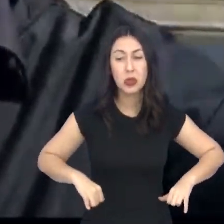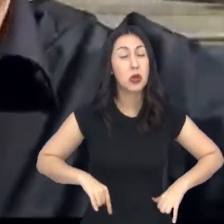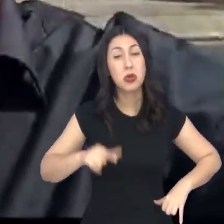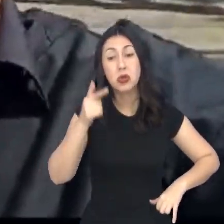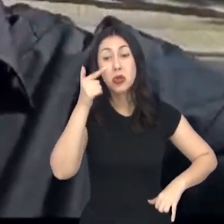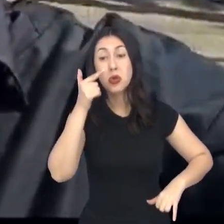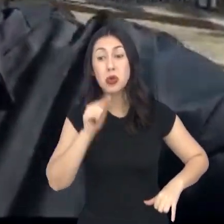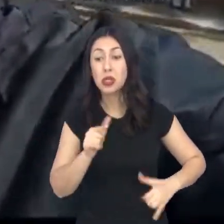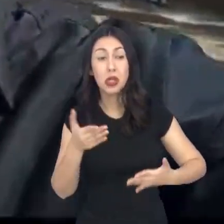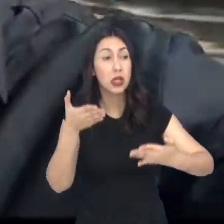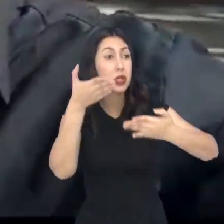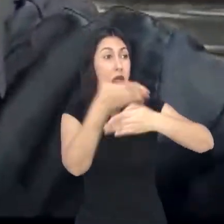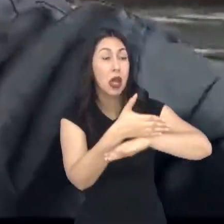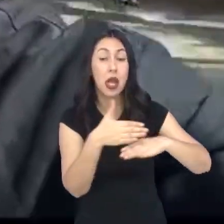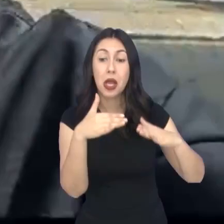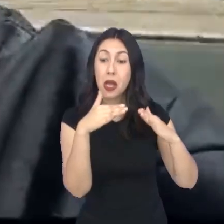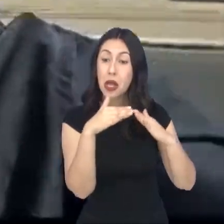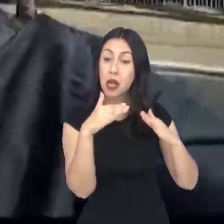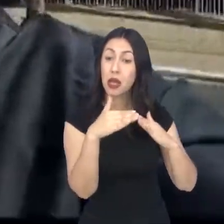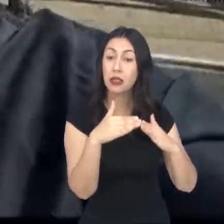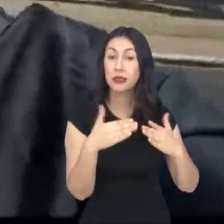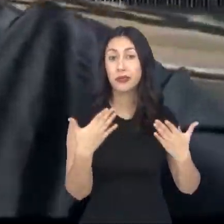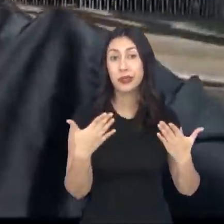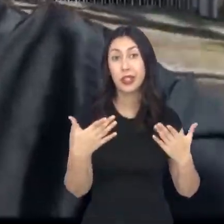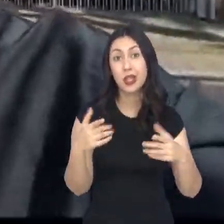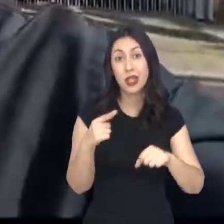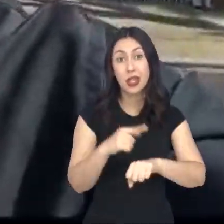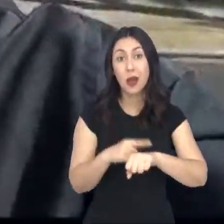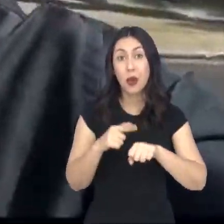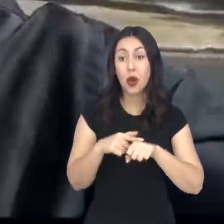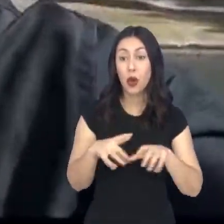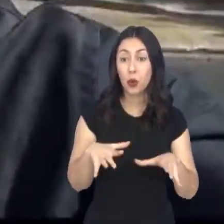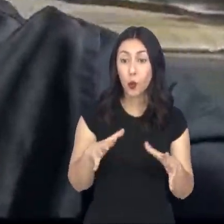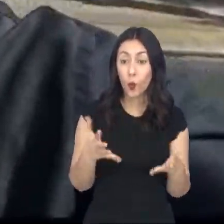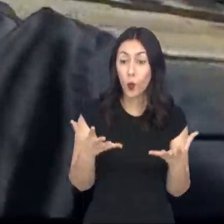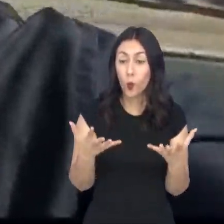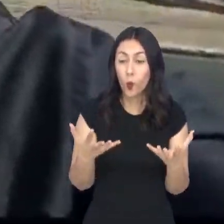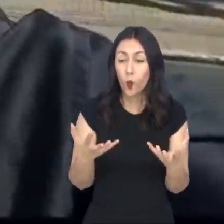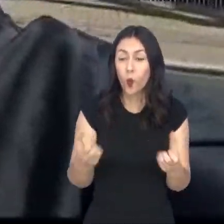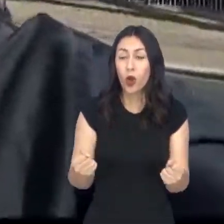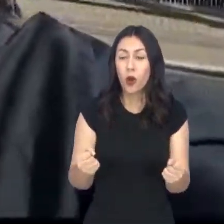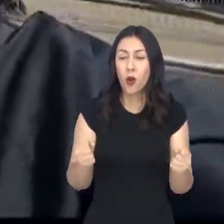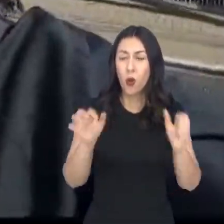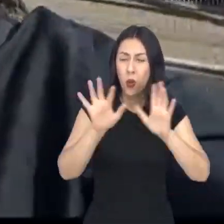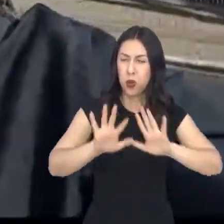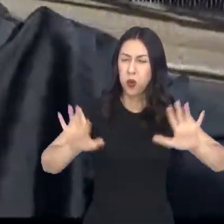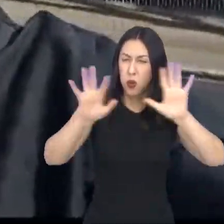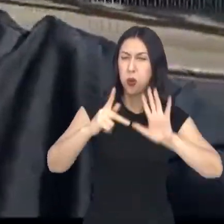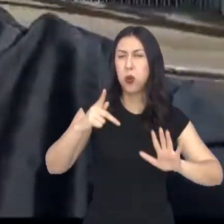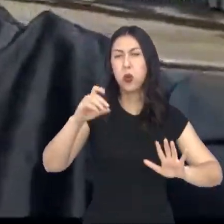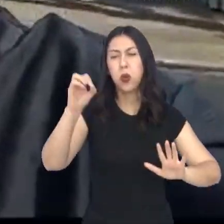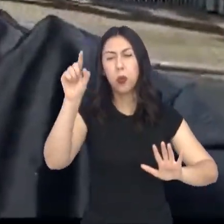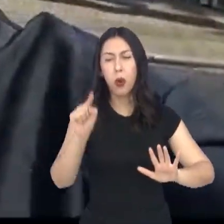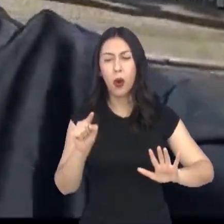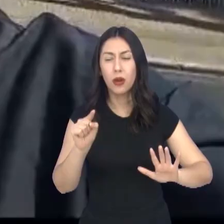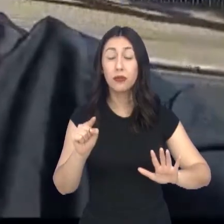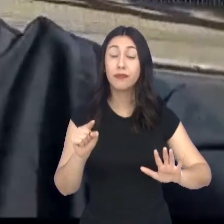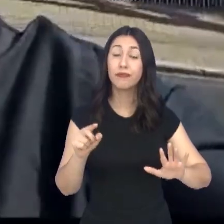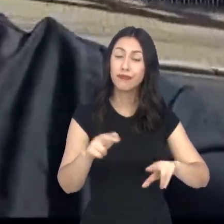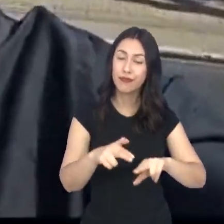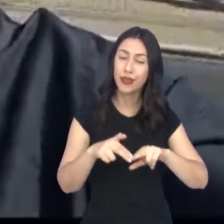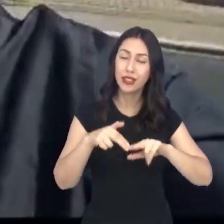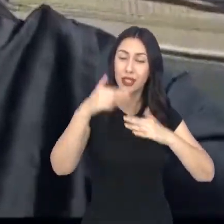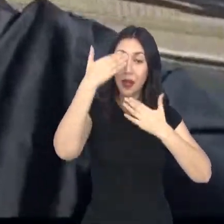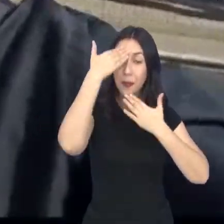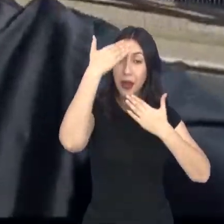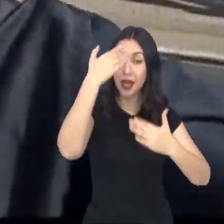nem chegar até suas casas, e no tempo seco é aquele pó absurdo. Então, por isso, a gente quer aqui agradecer o